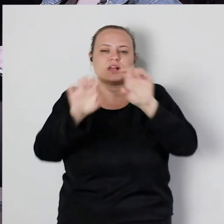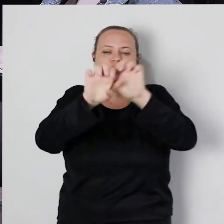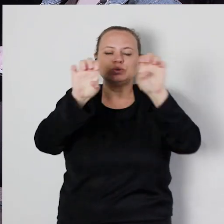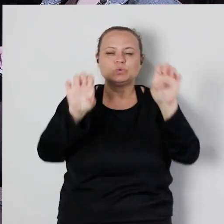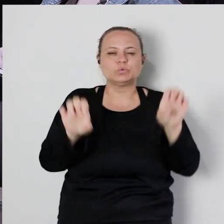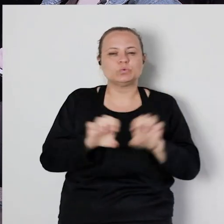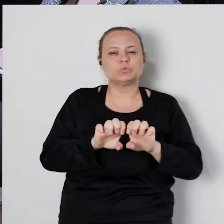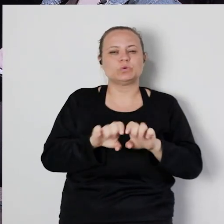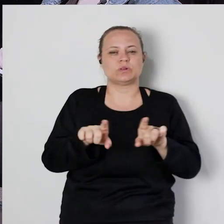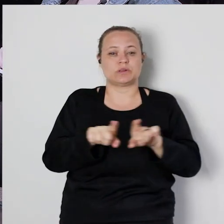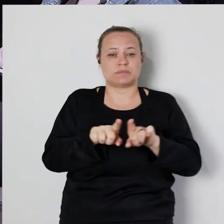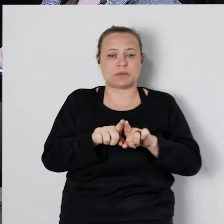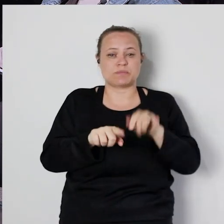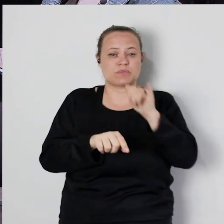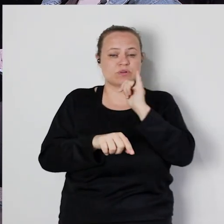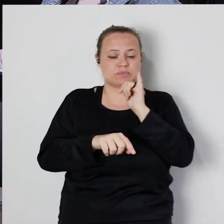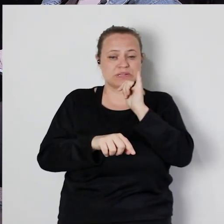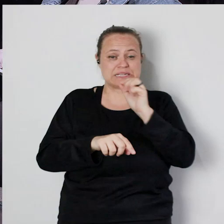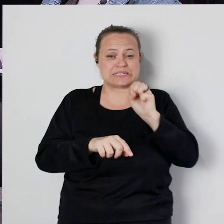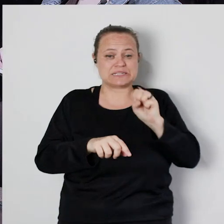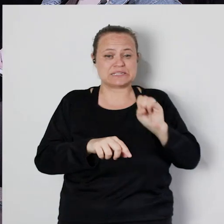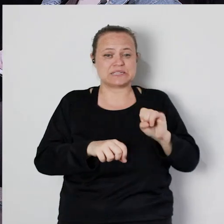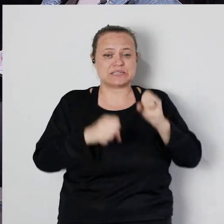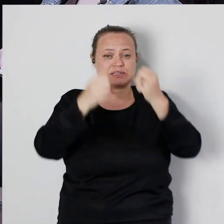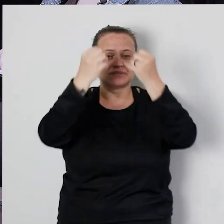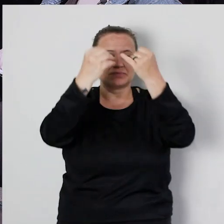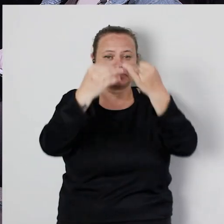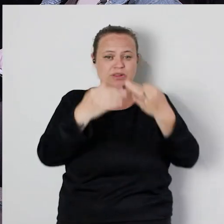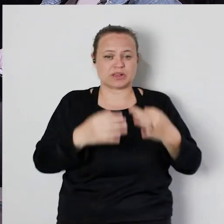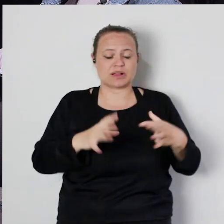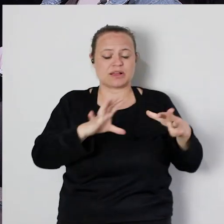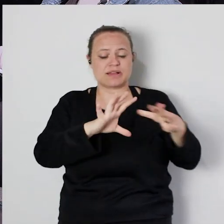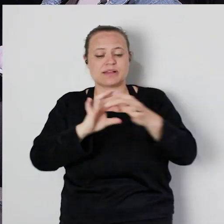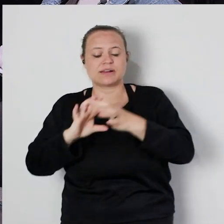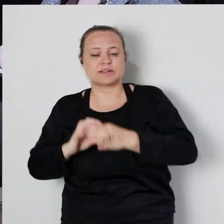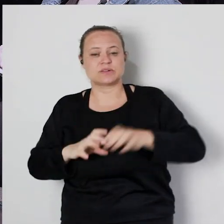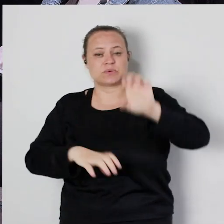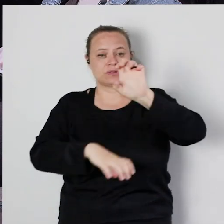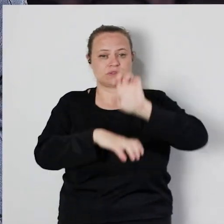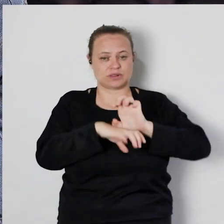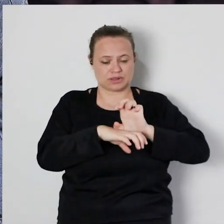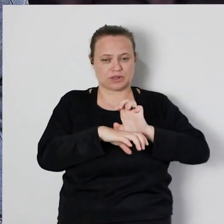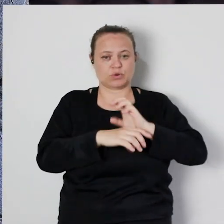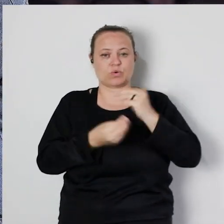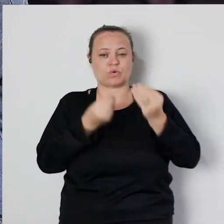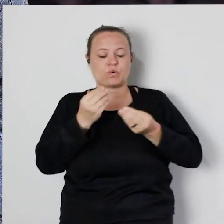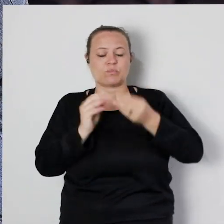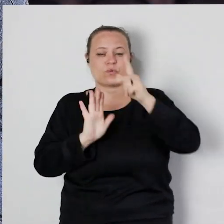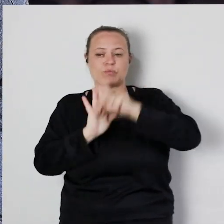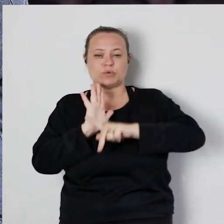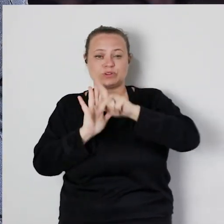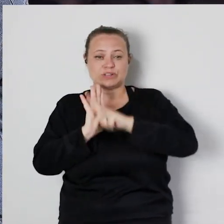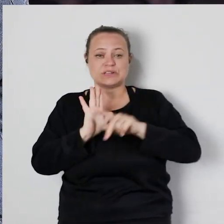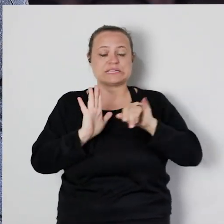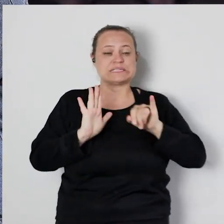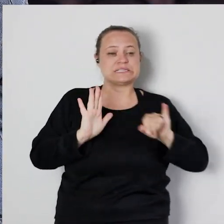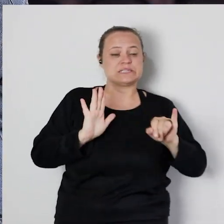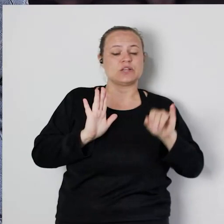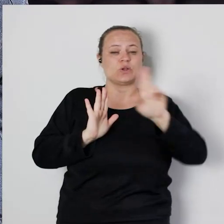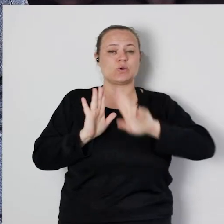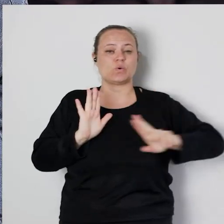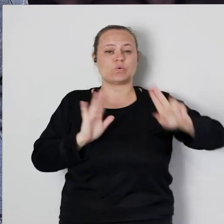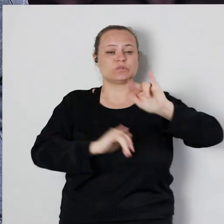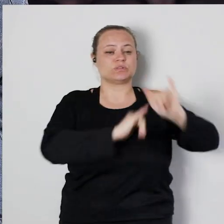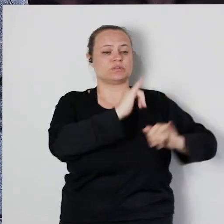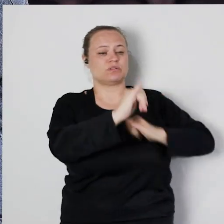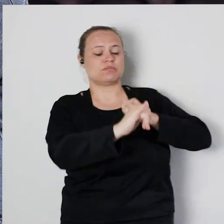conquistas, pontos de partida e estruturação também. Quando a gente fala dessa relação